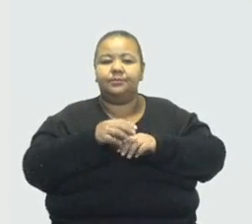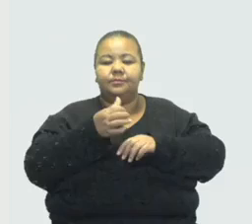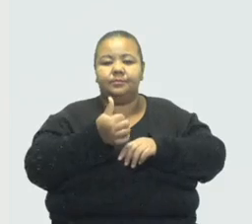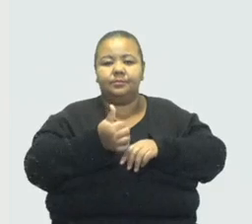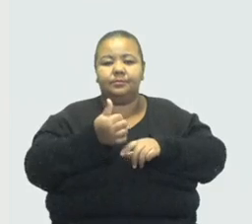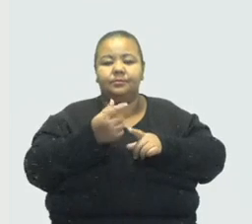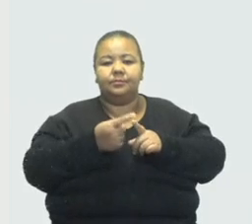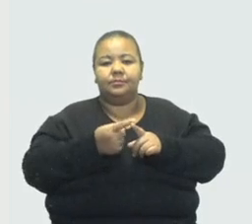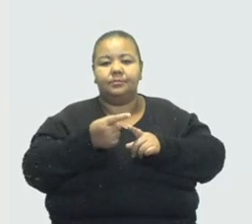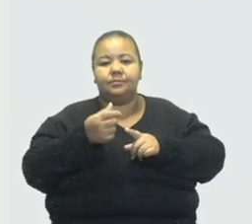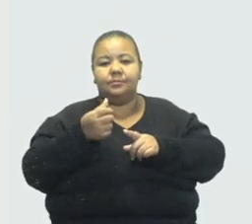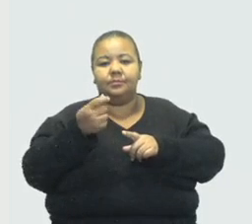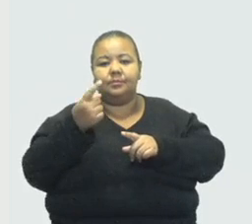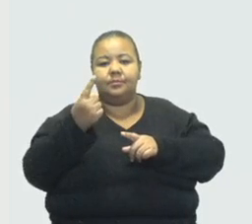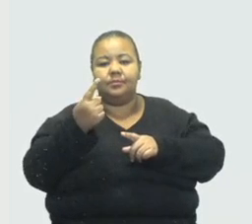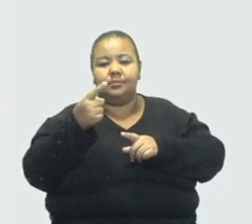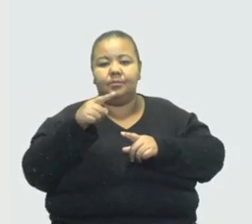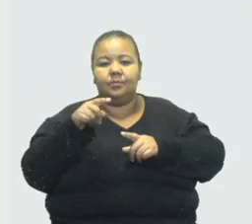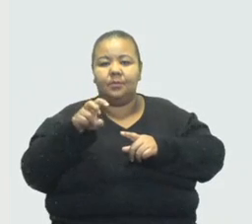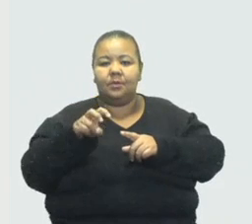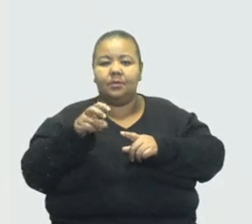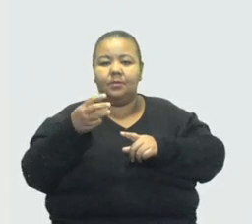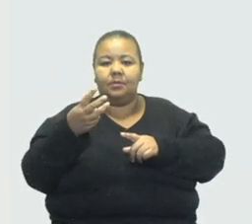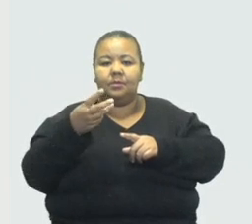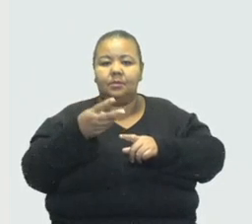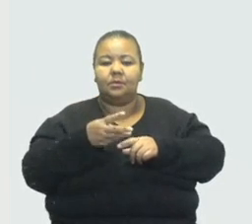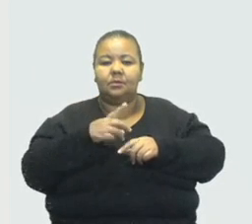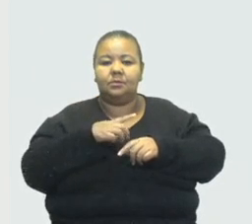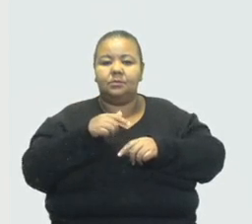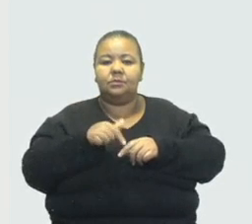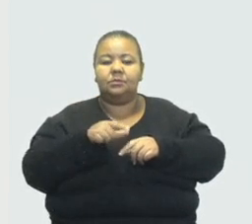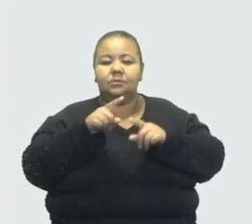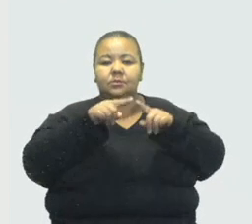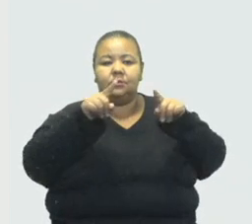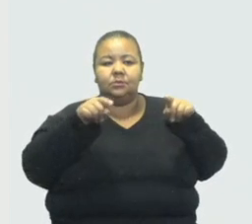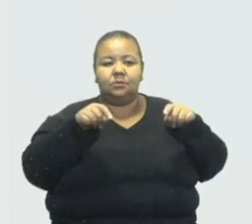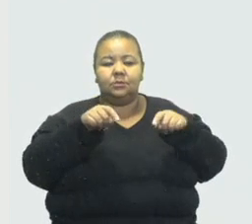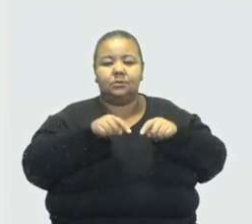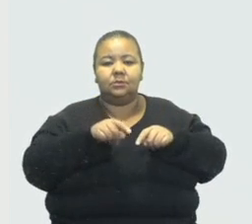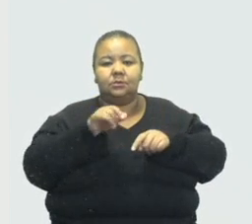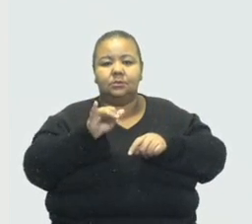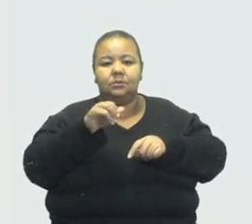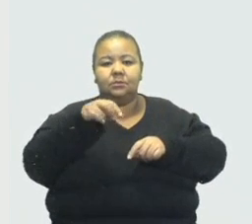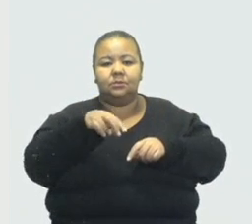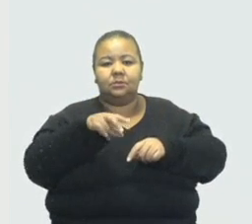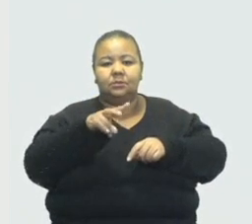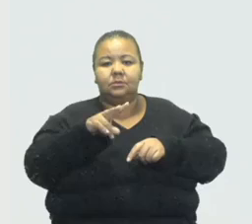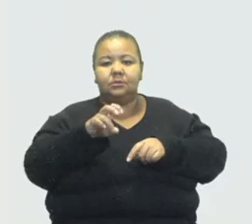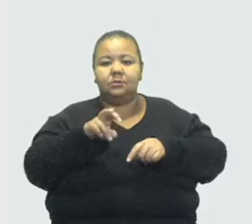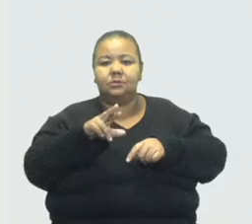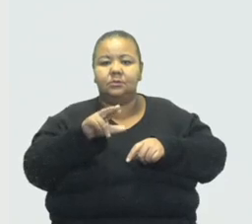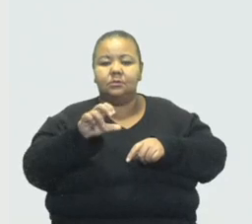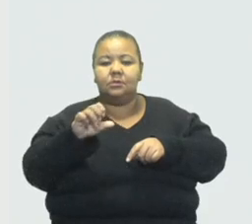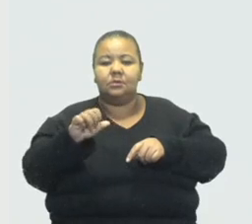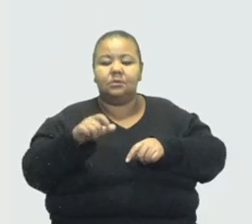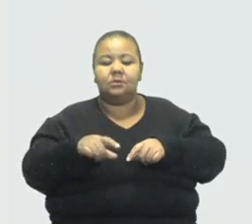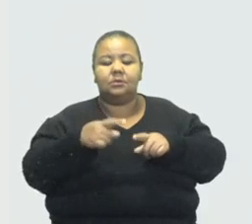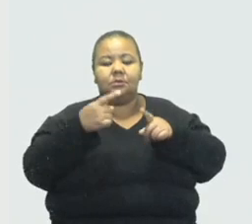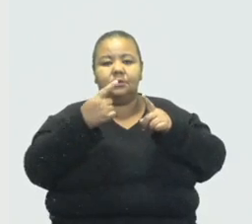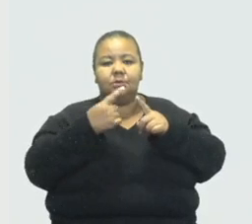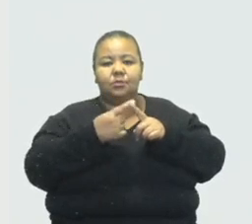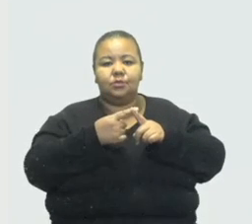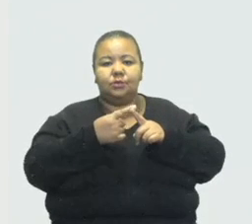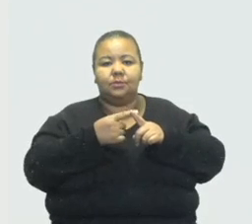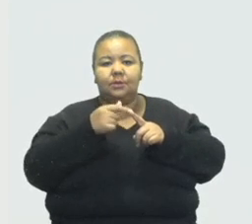6 vezes meio, 3. Então, veja que nós temos a matriz inversa. Se nós multiplicarmos aqui, por